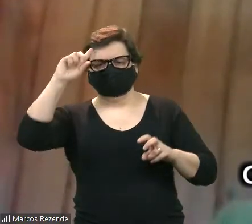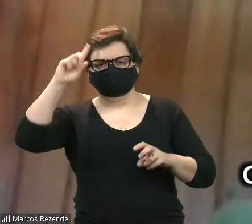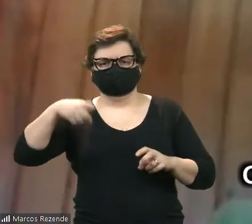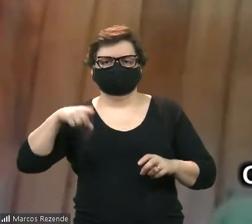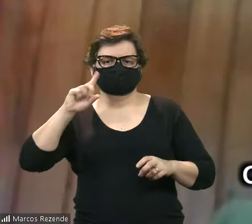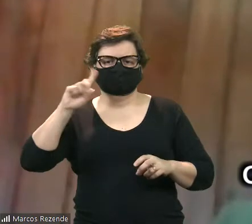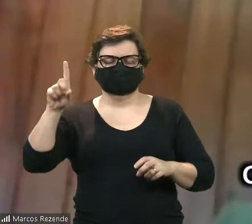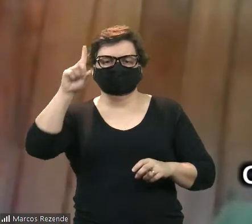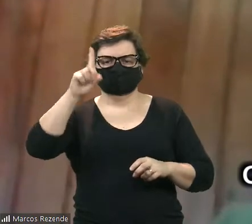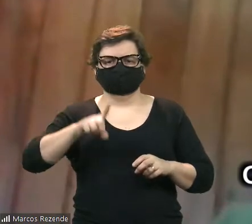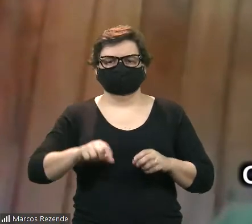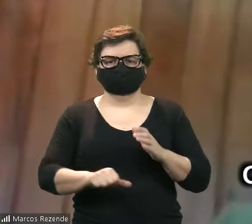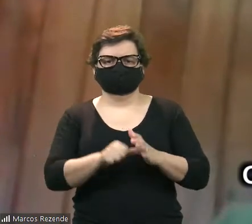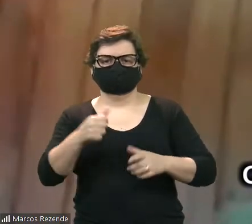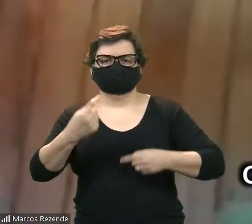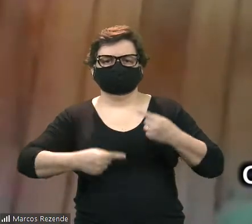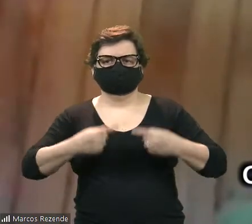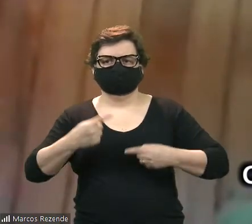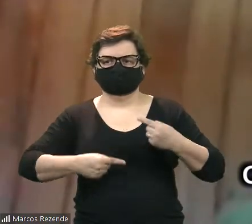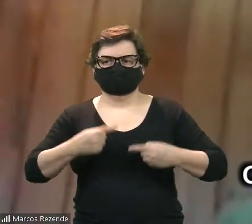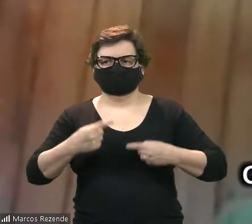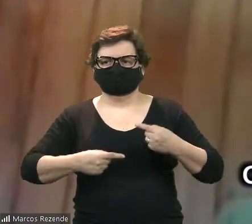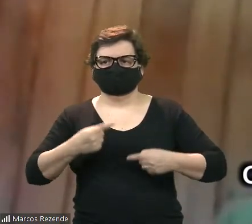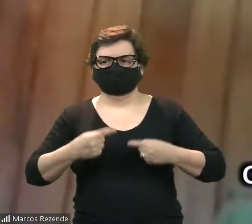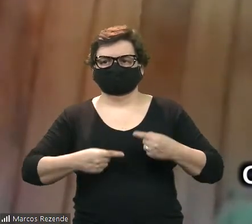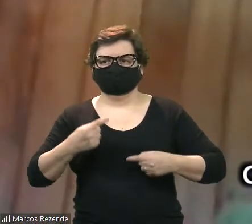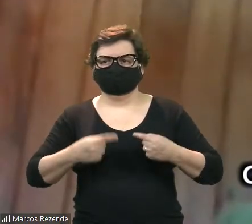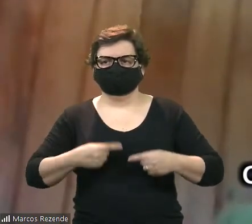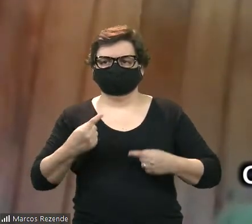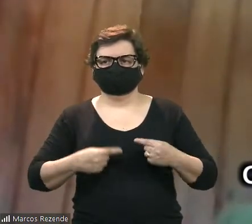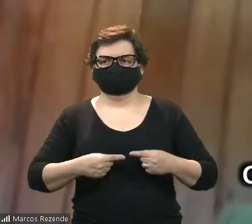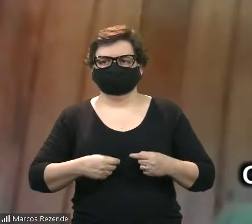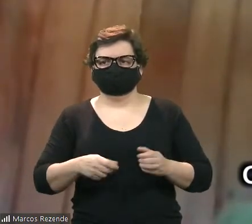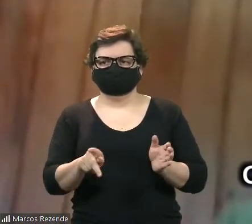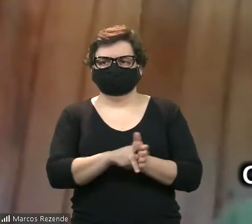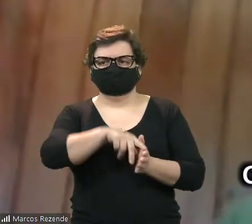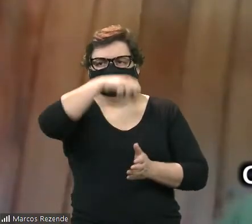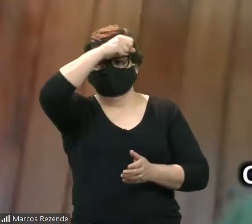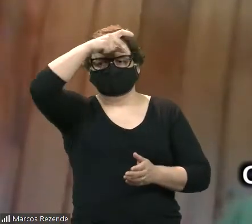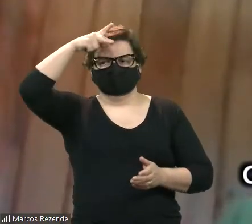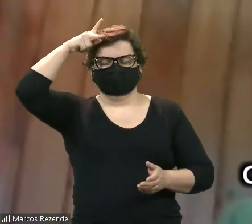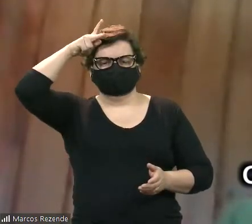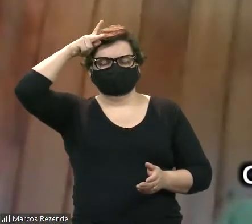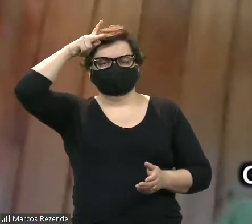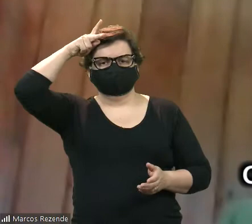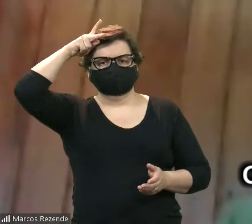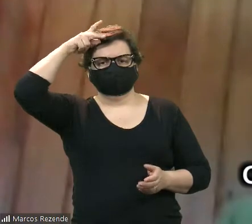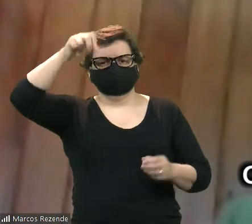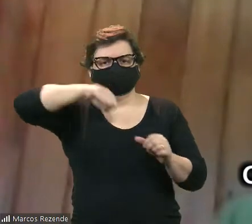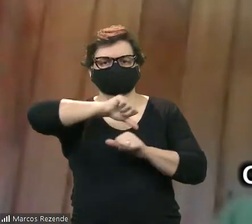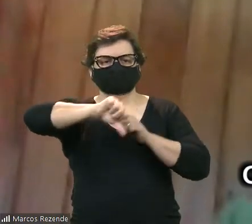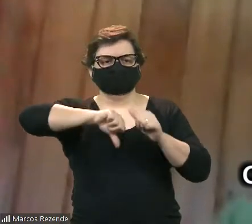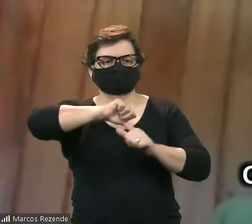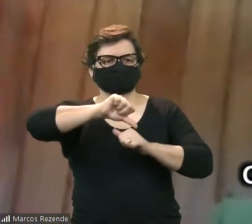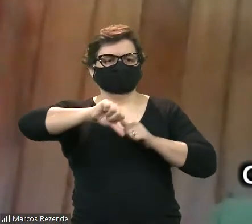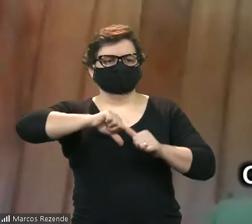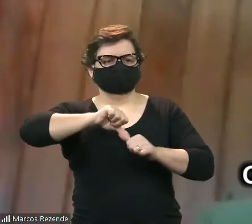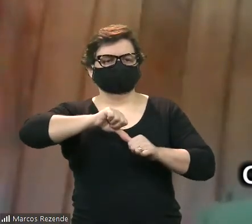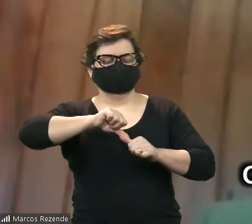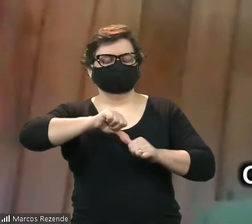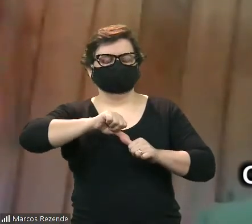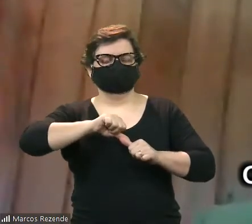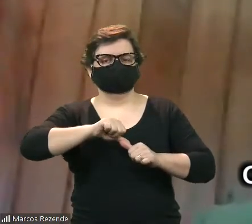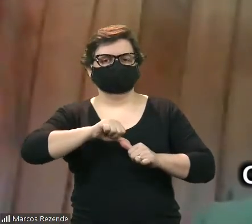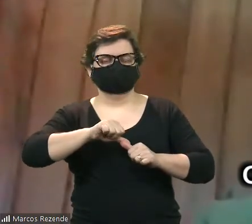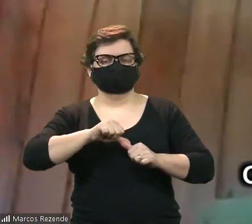projeto de lei complementar 12 de 2019 da Prefeitura Municipal, modificando a lei